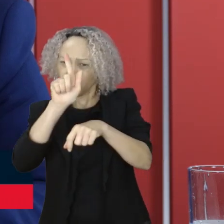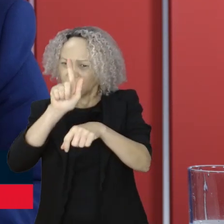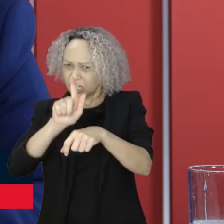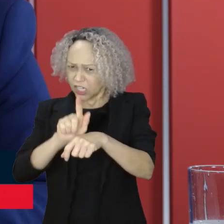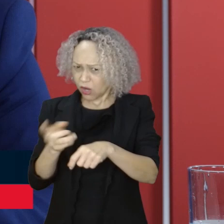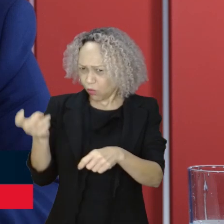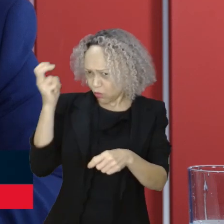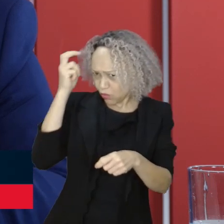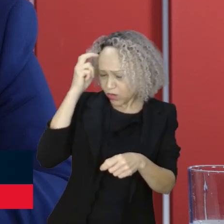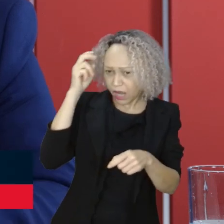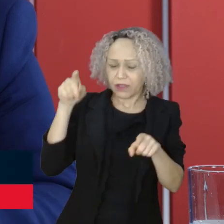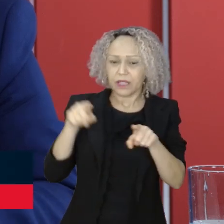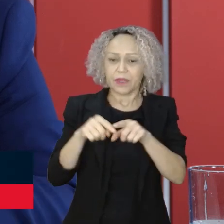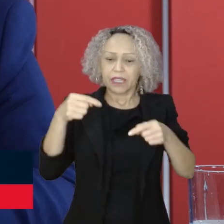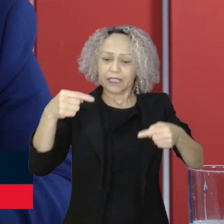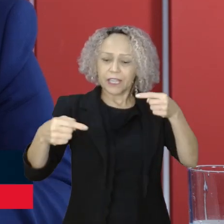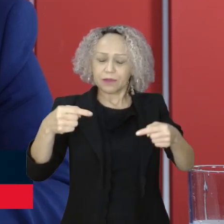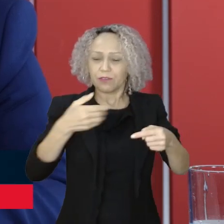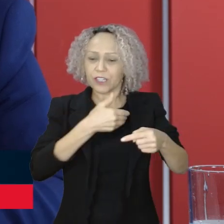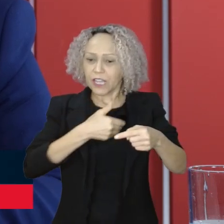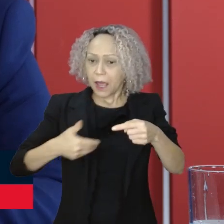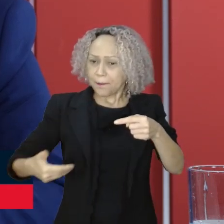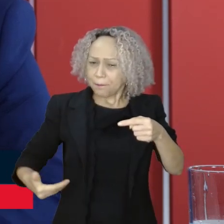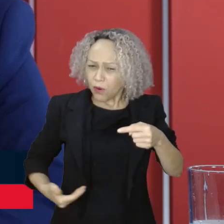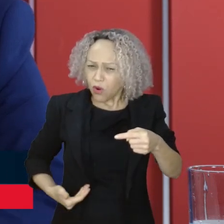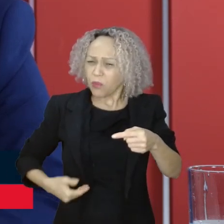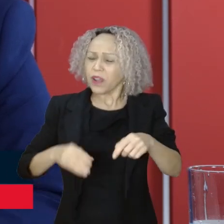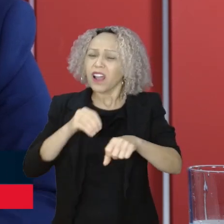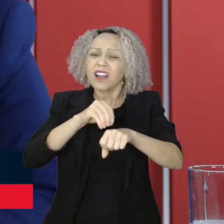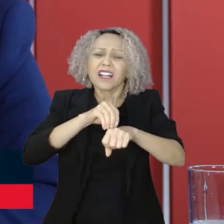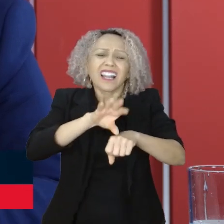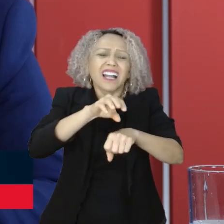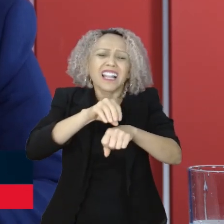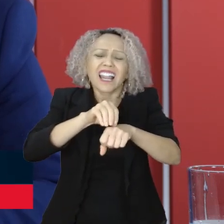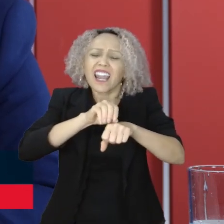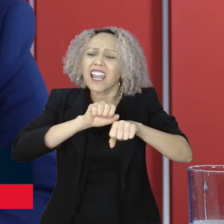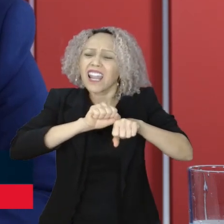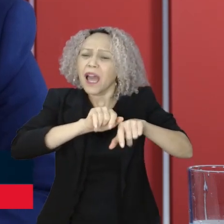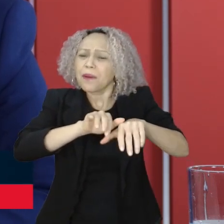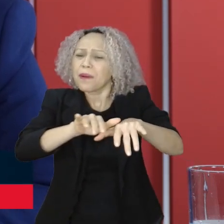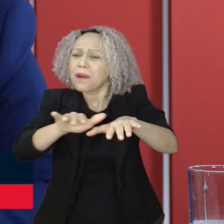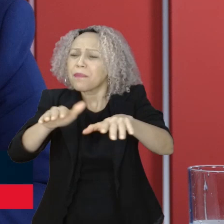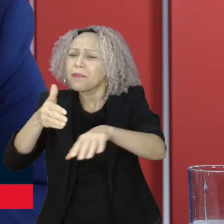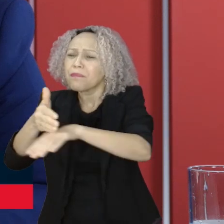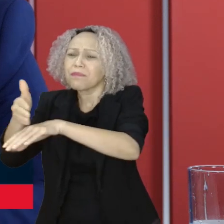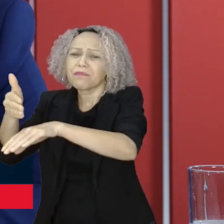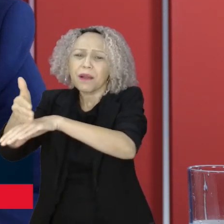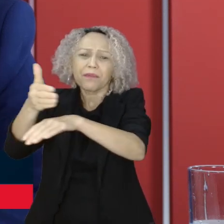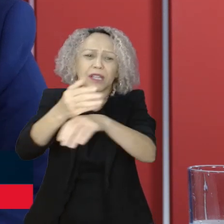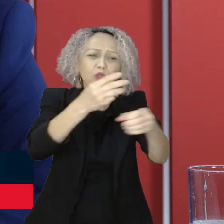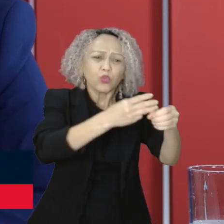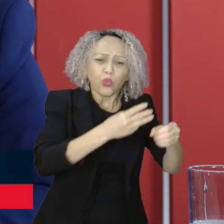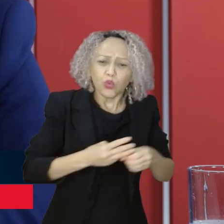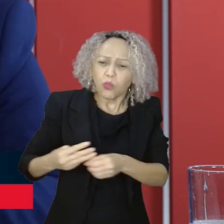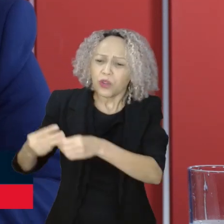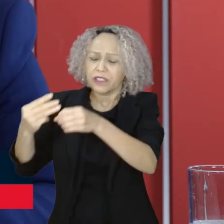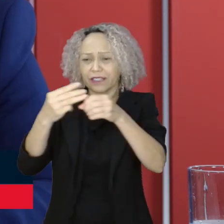políticas públicas nas pontas, nos territórios que são menos atingidos, tenha maior qualidade, e esse é o nosso